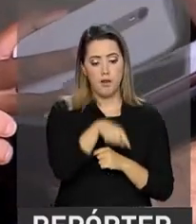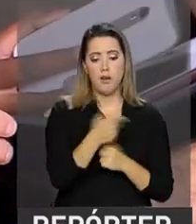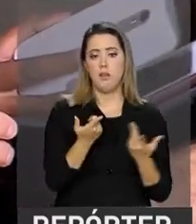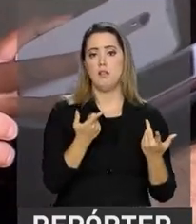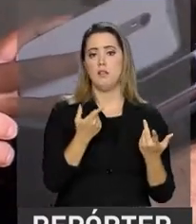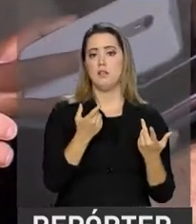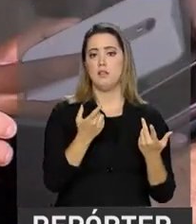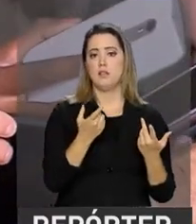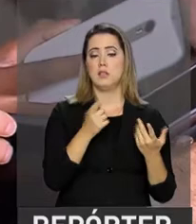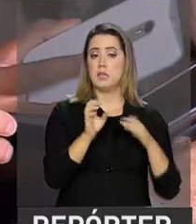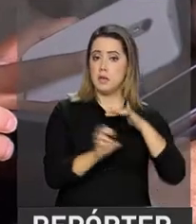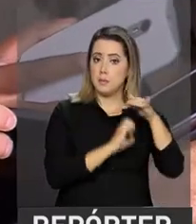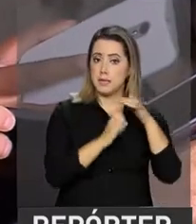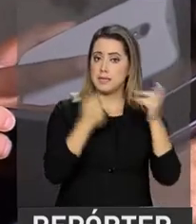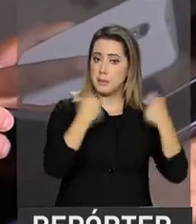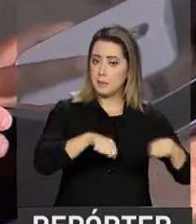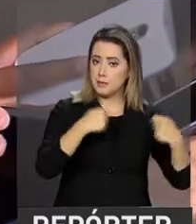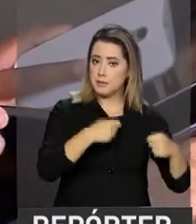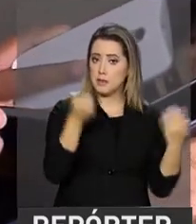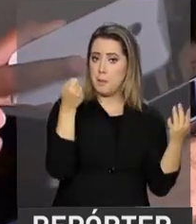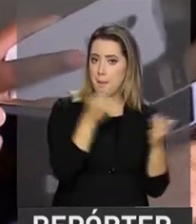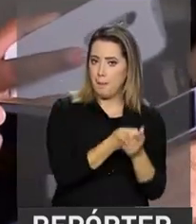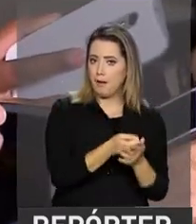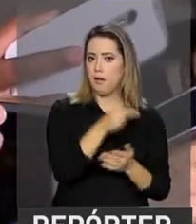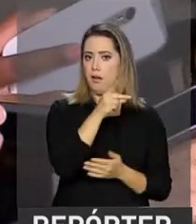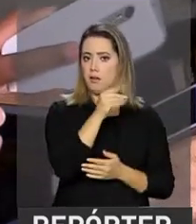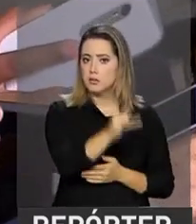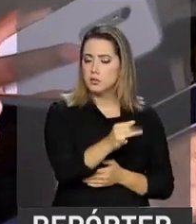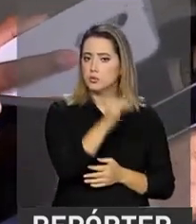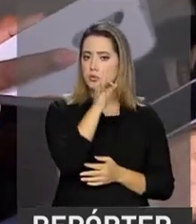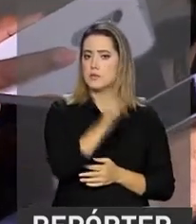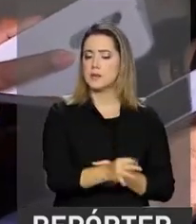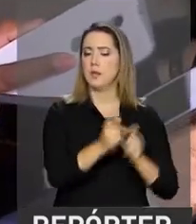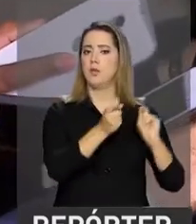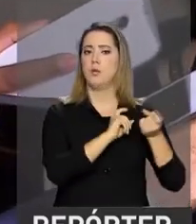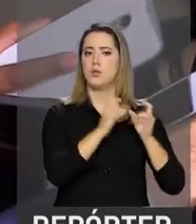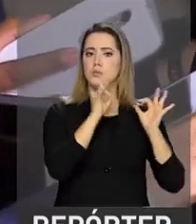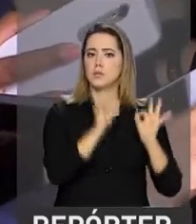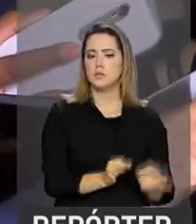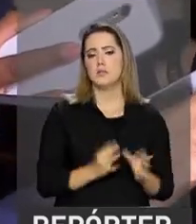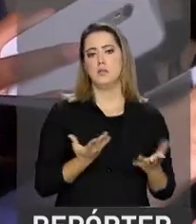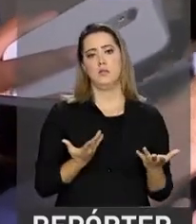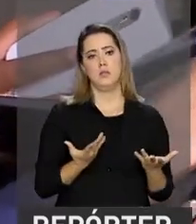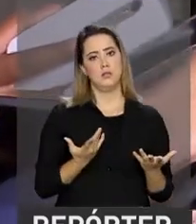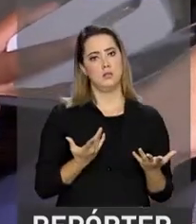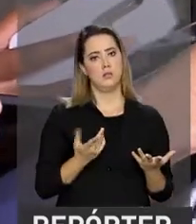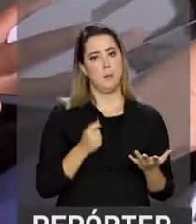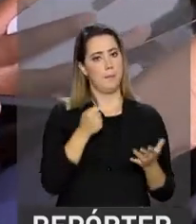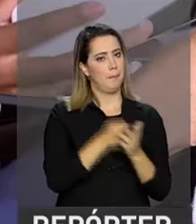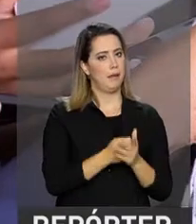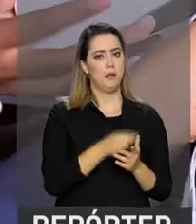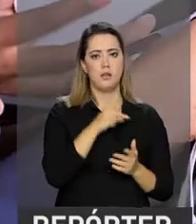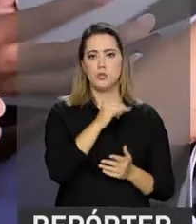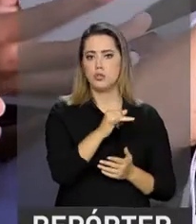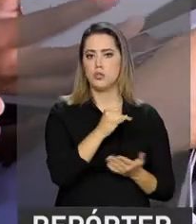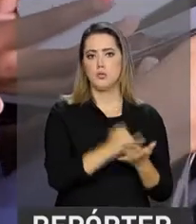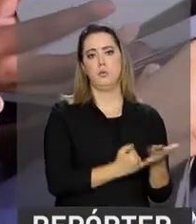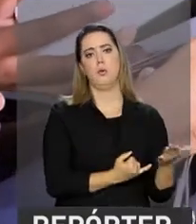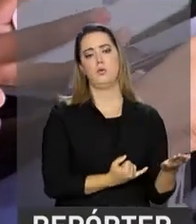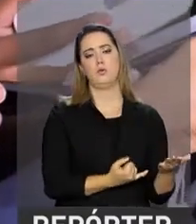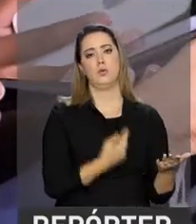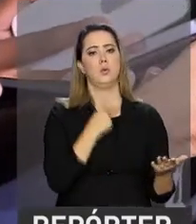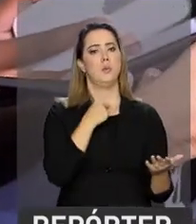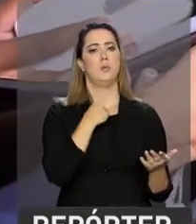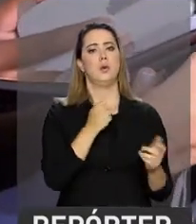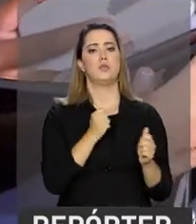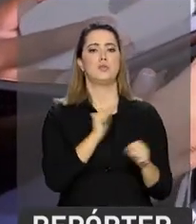que a empresa faz uma boa administração do seu próprio negócio pagando os impostos em dia. Não se